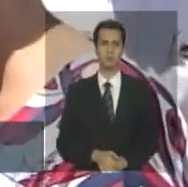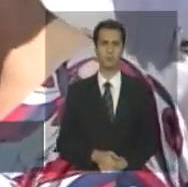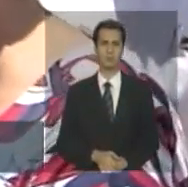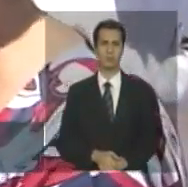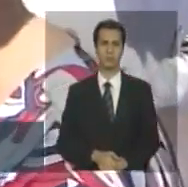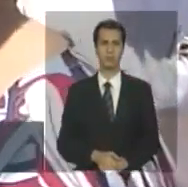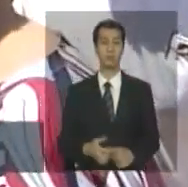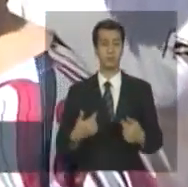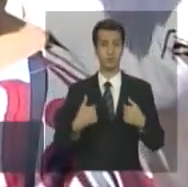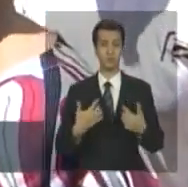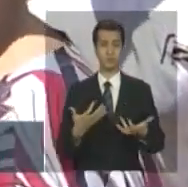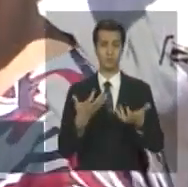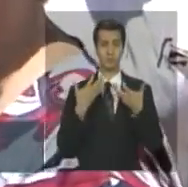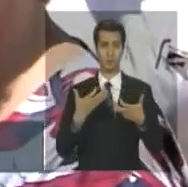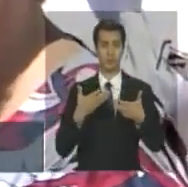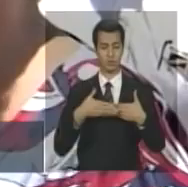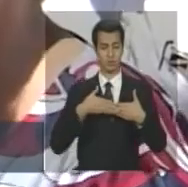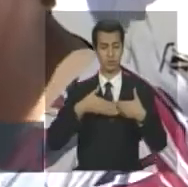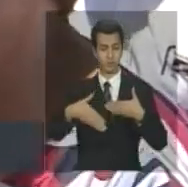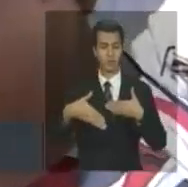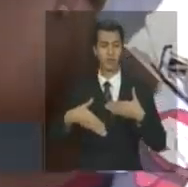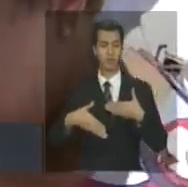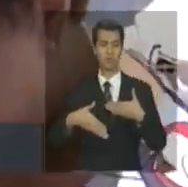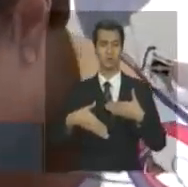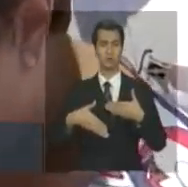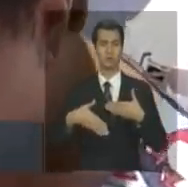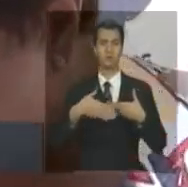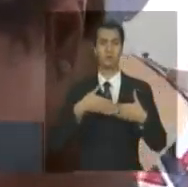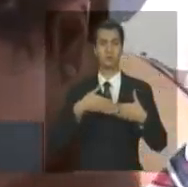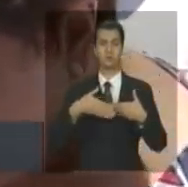pretendo sistematicamente, a partir de agora, olhar